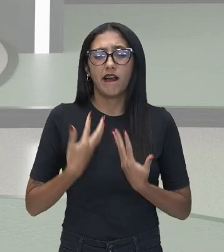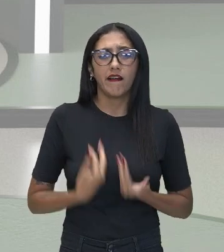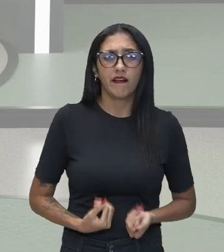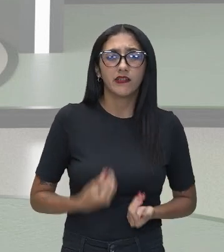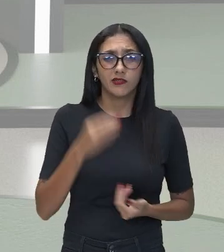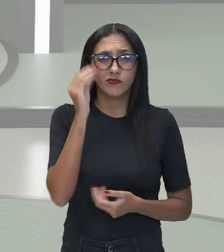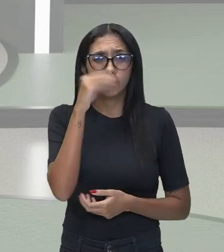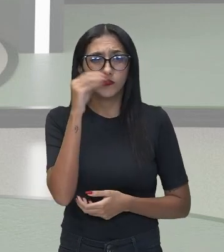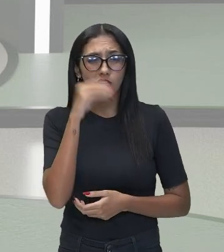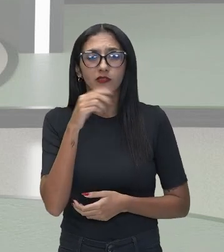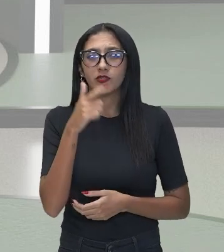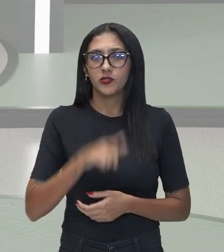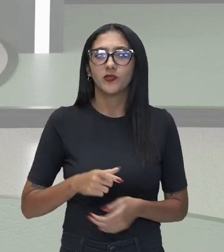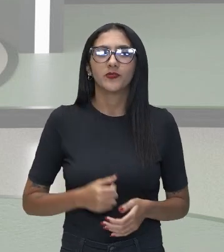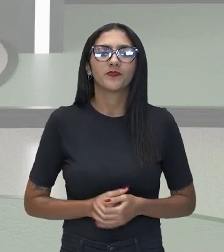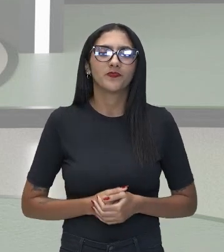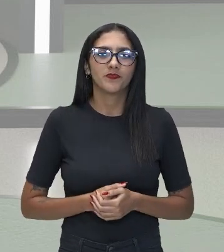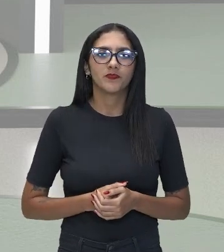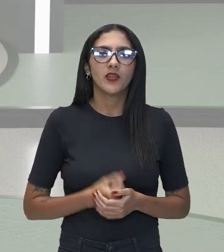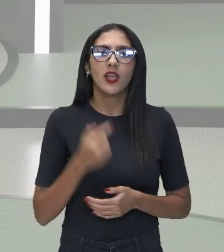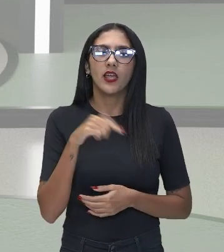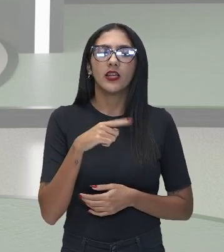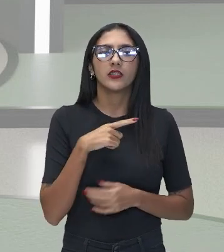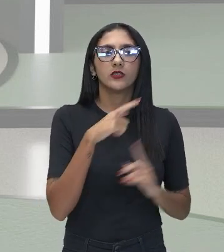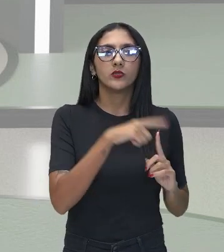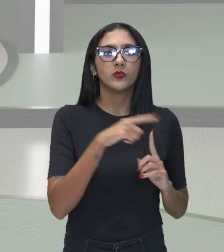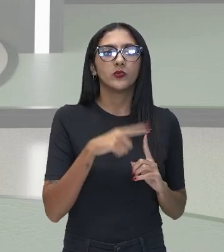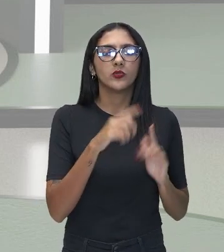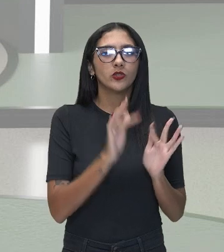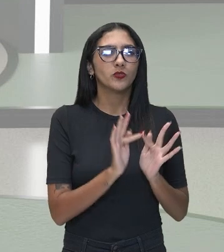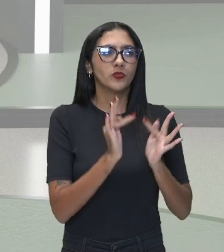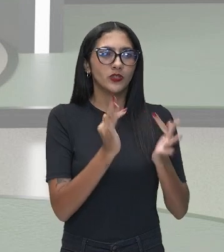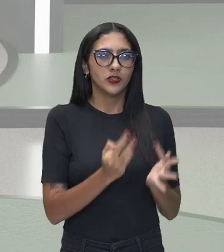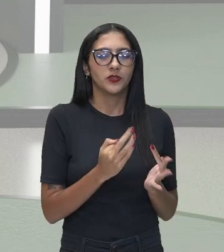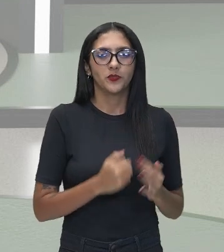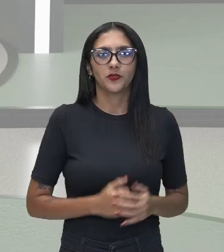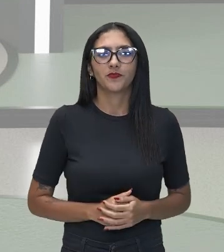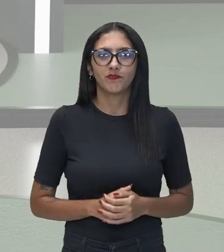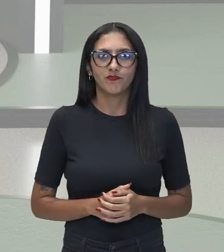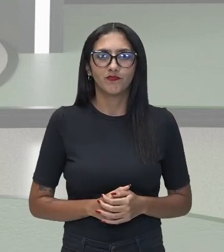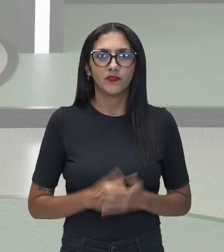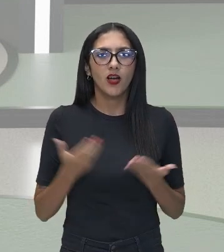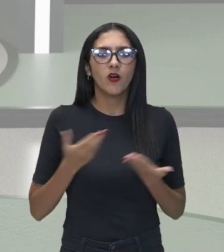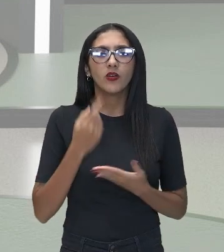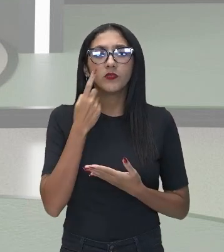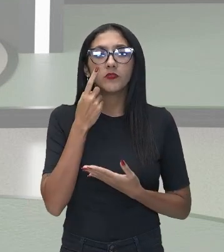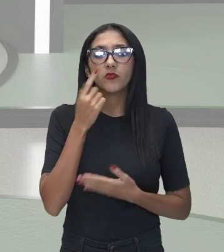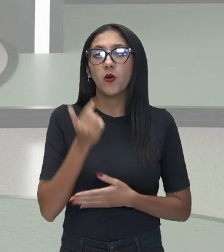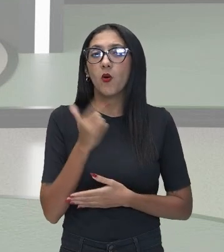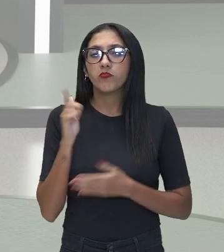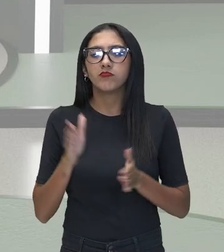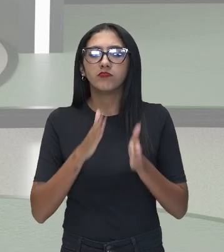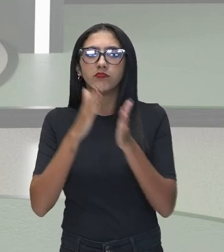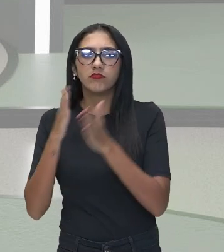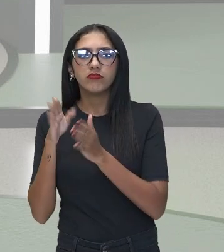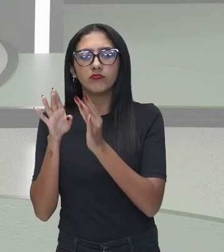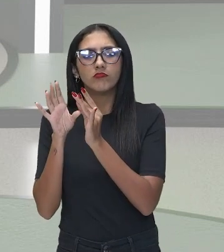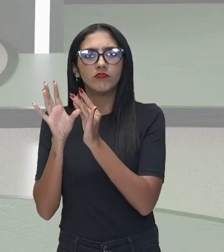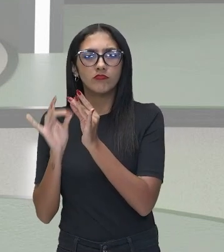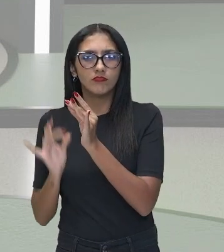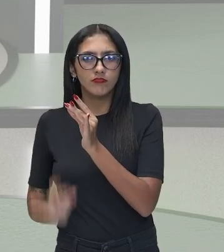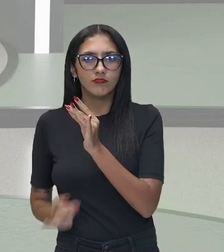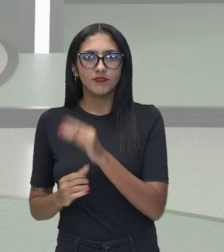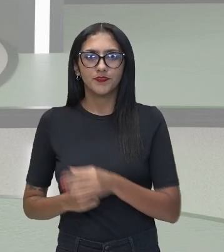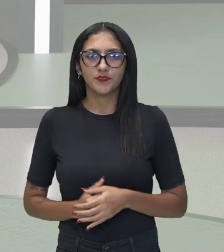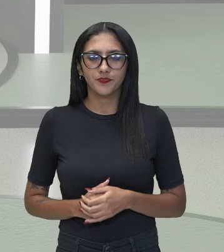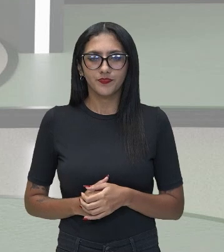mais e mais. Esses são os carboidratos simples. E o que são os carboidratos complexos?